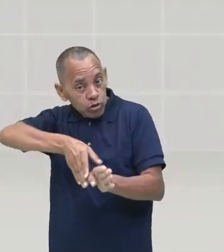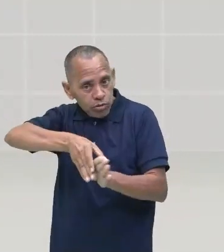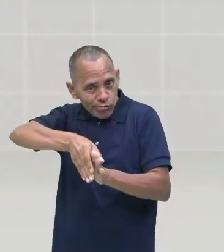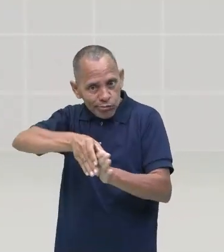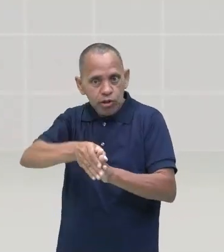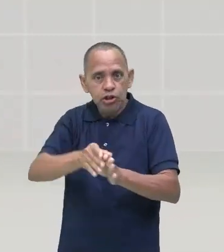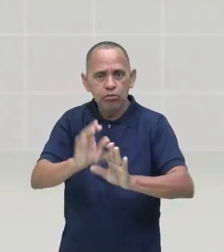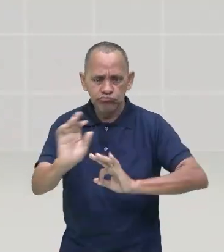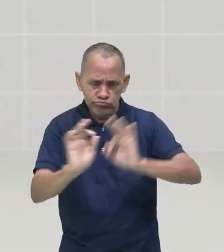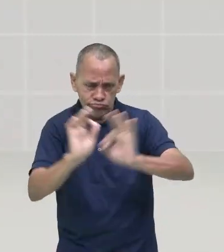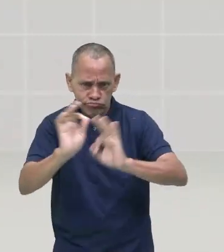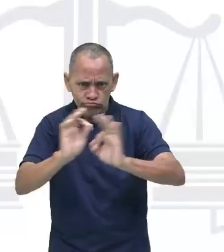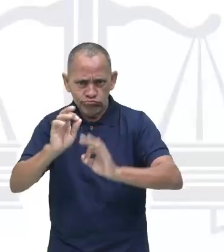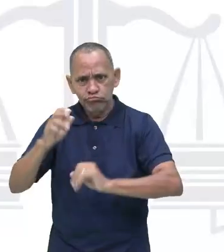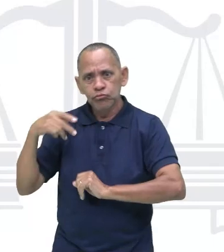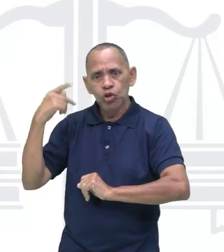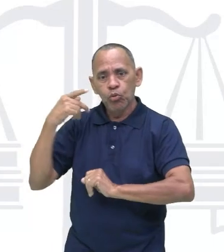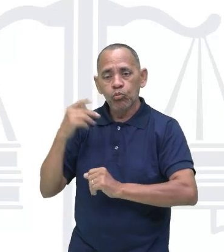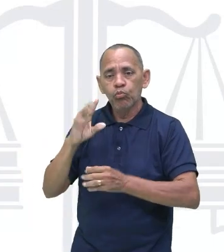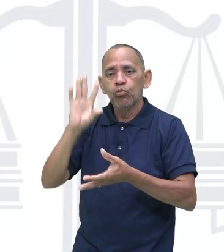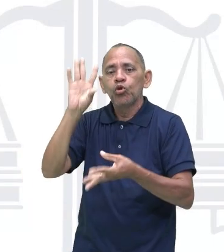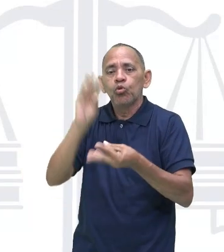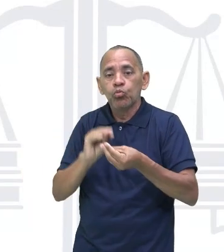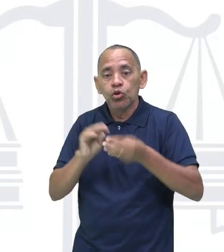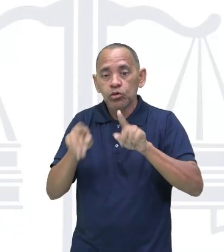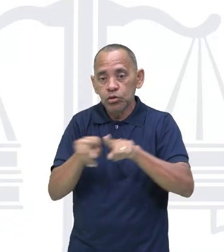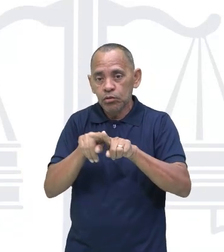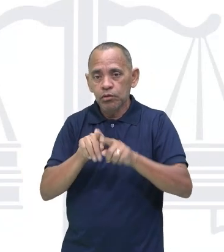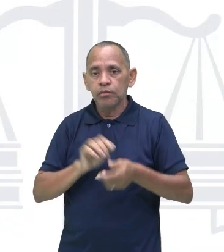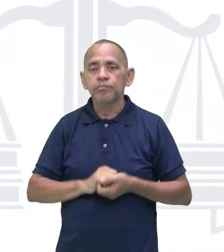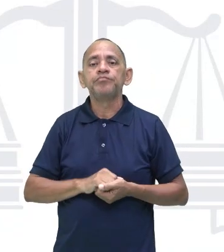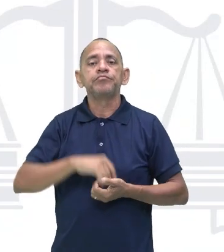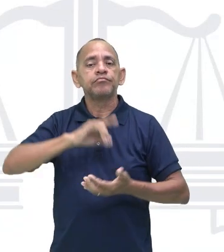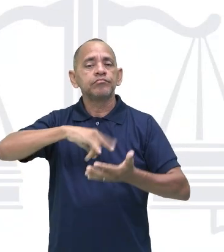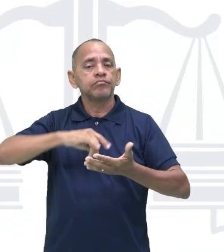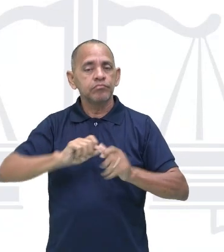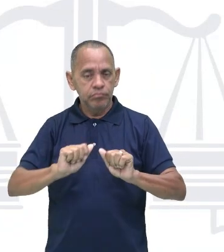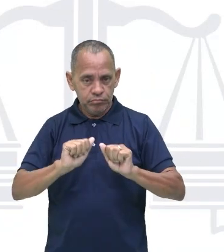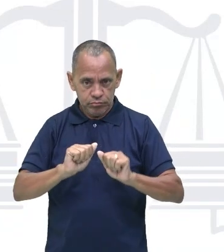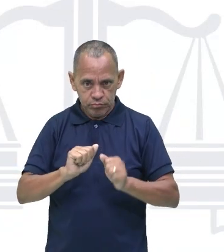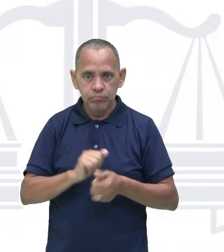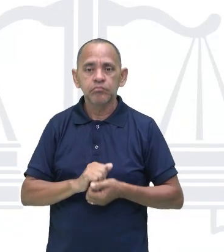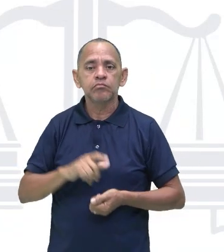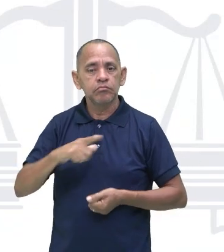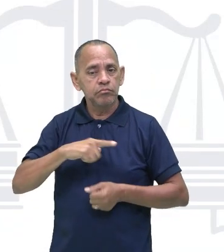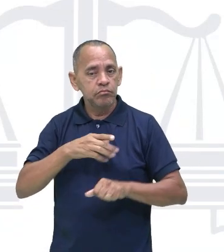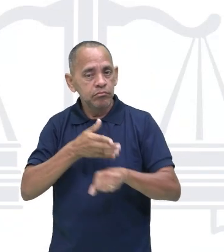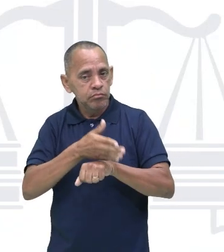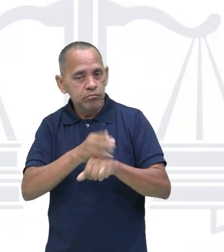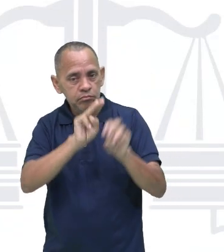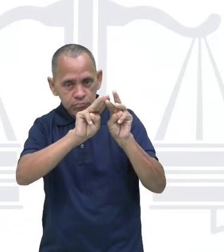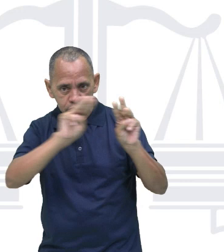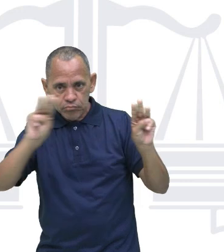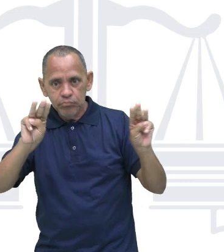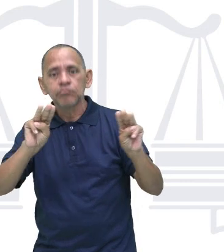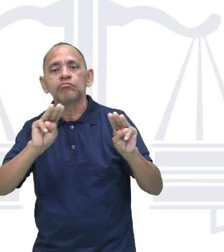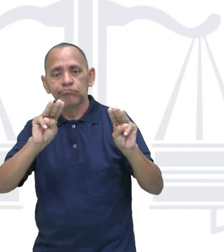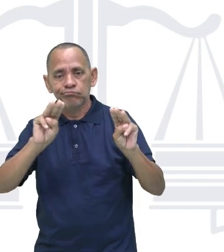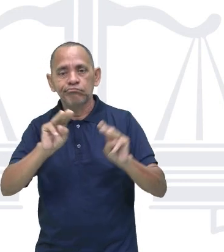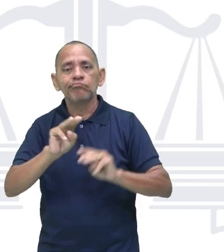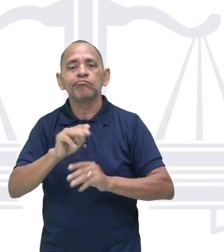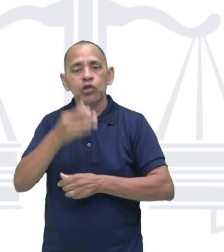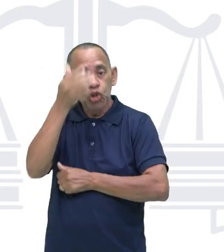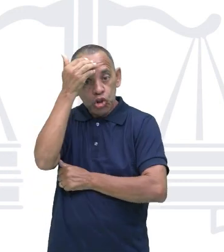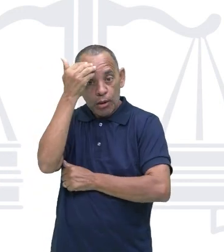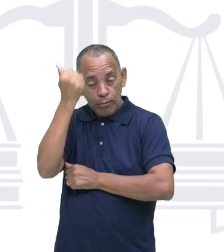implementação da política de recomposição, né? Esse documento ele também poderá ser acessado na plataforma Saber Mais, tá bom? E ele